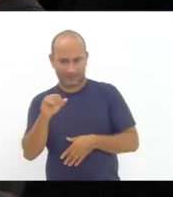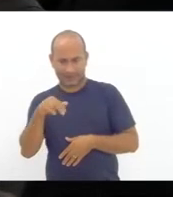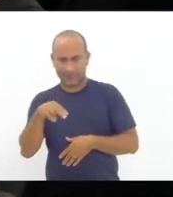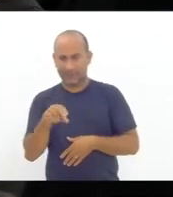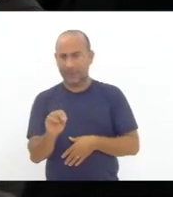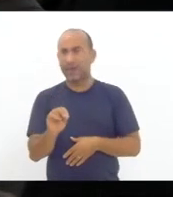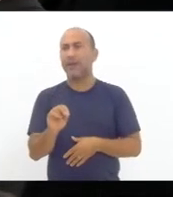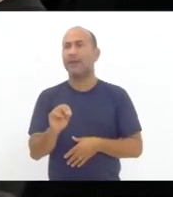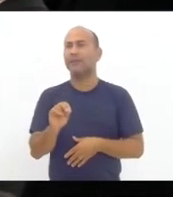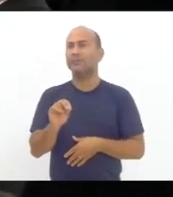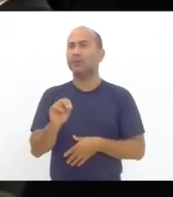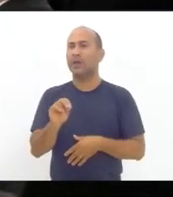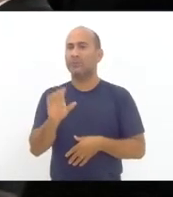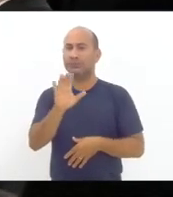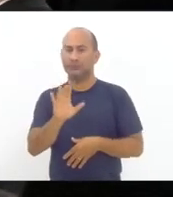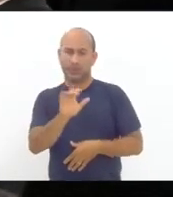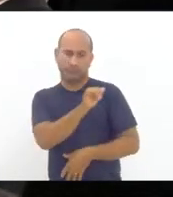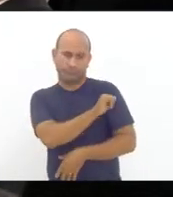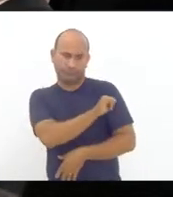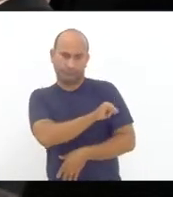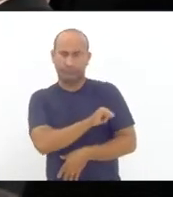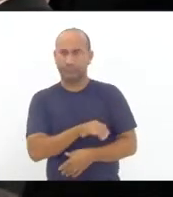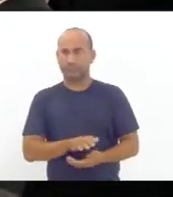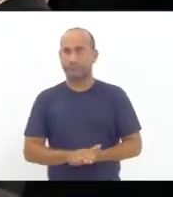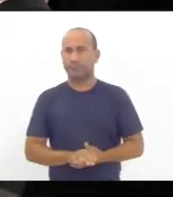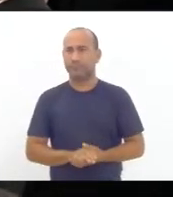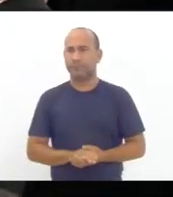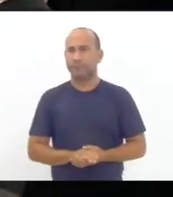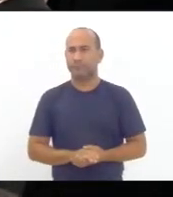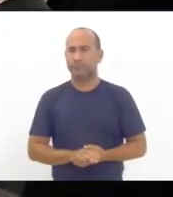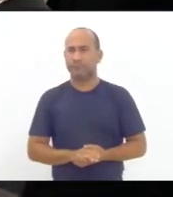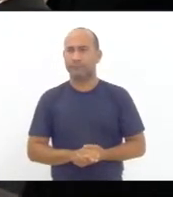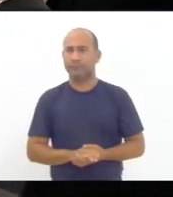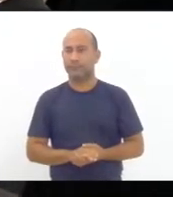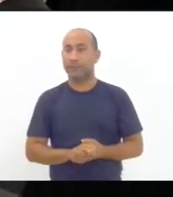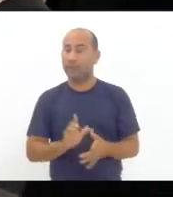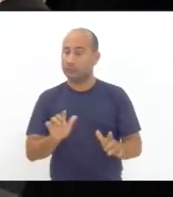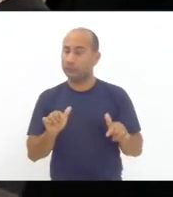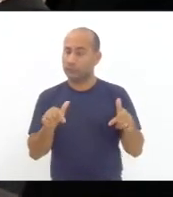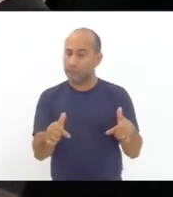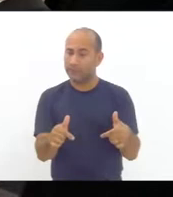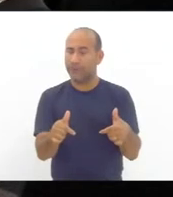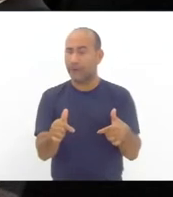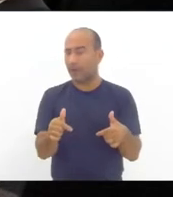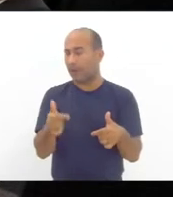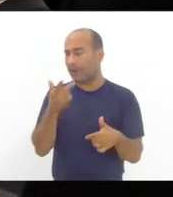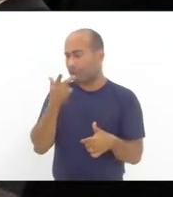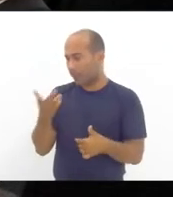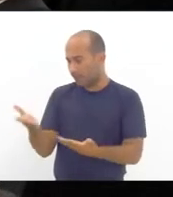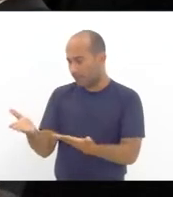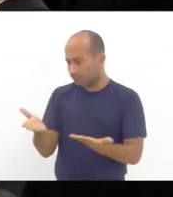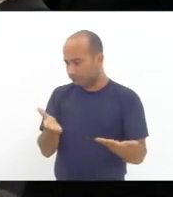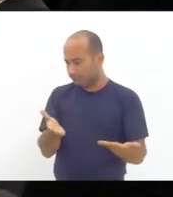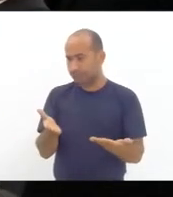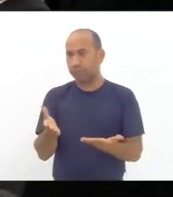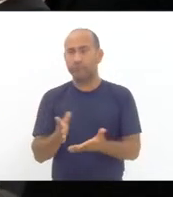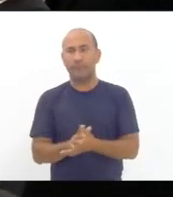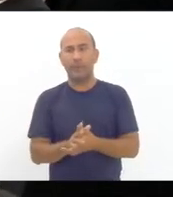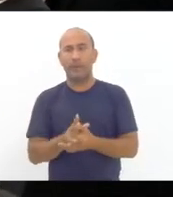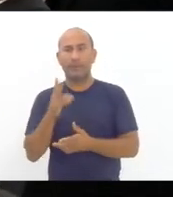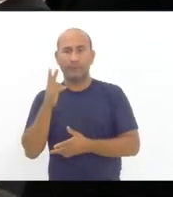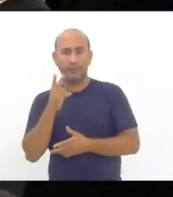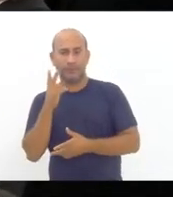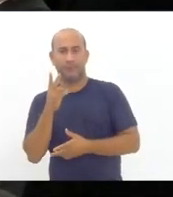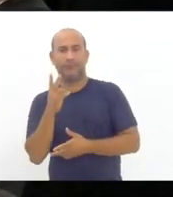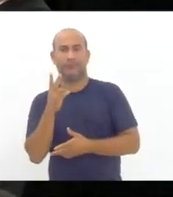senhor governador do Estado do Rio de Janeiro nesse ato passa a palavra ao Vereador Chico